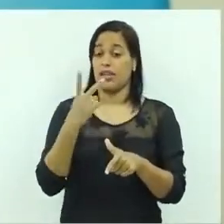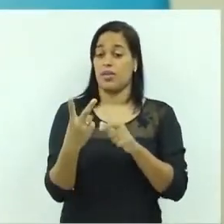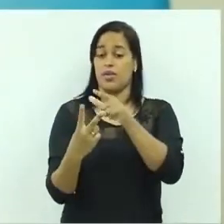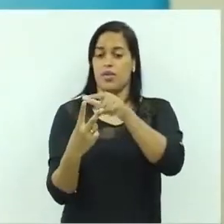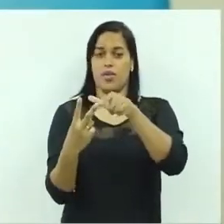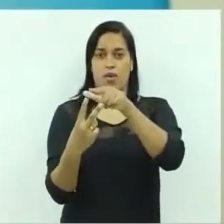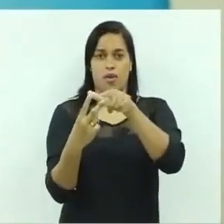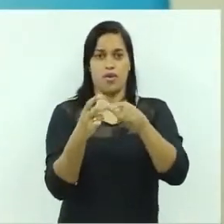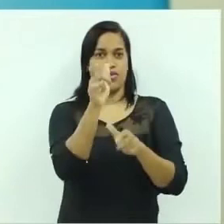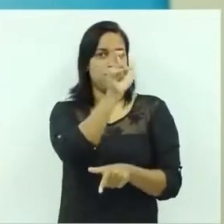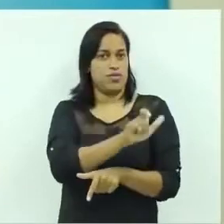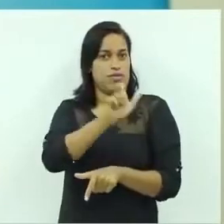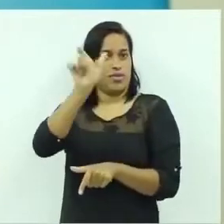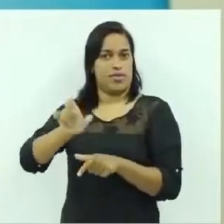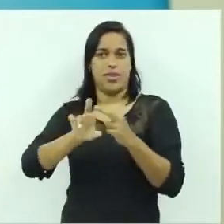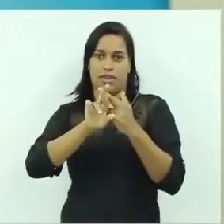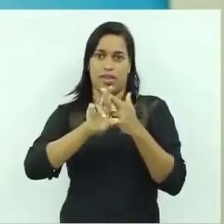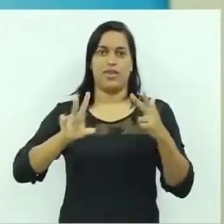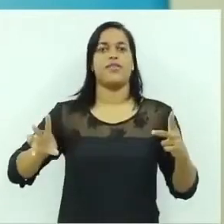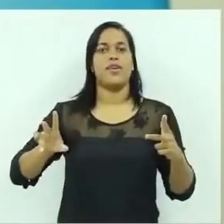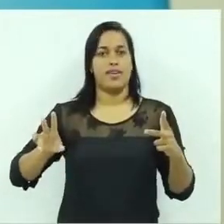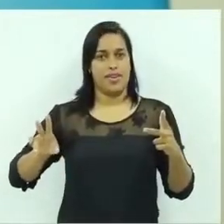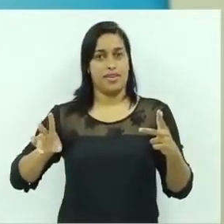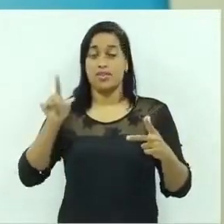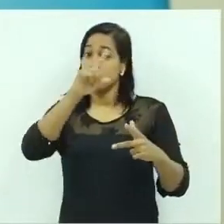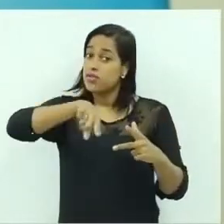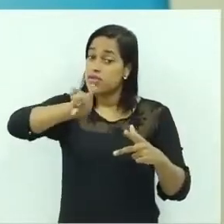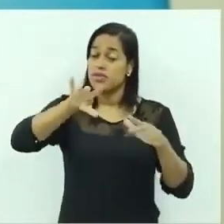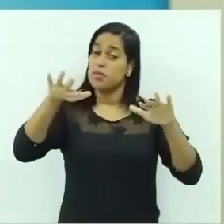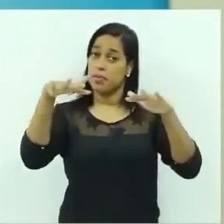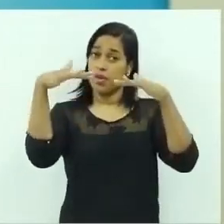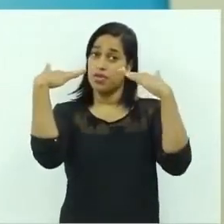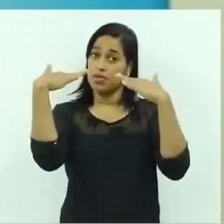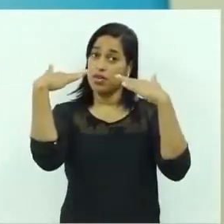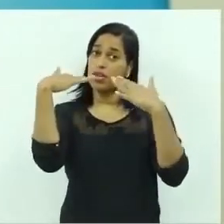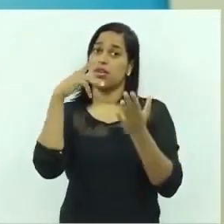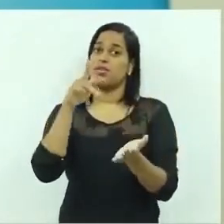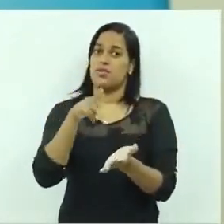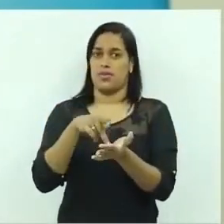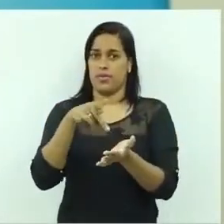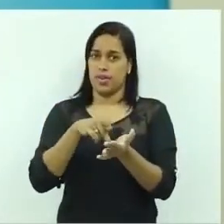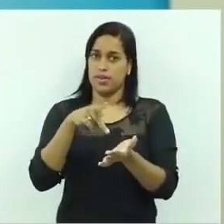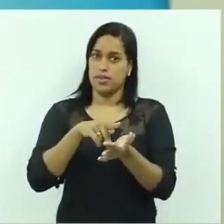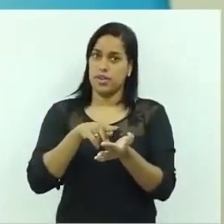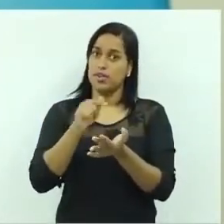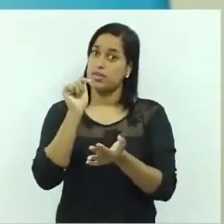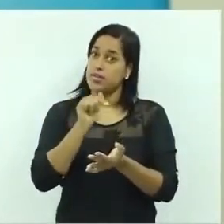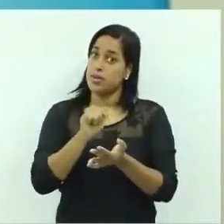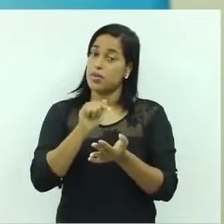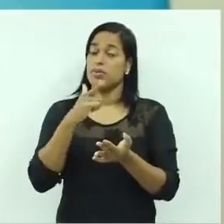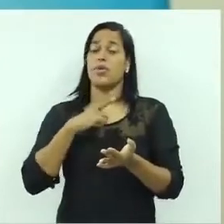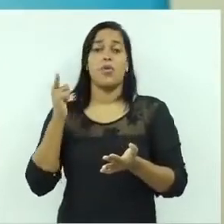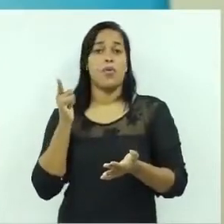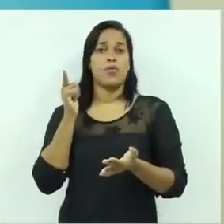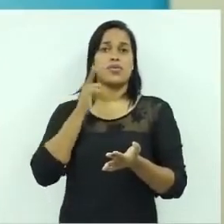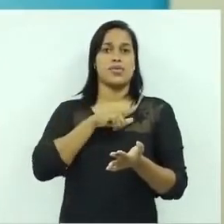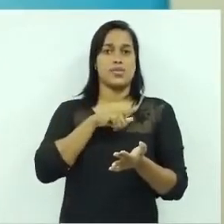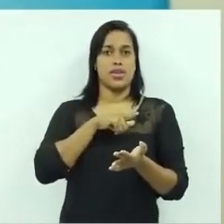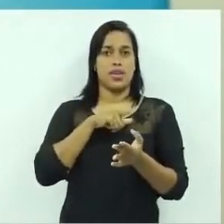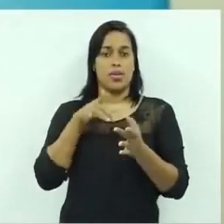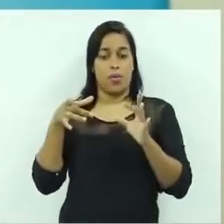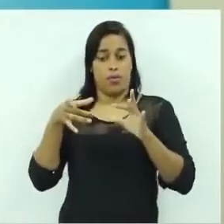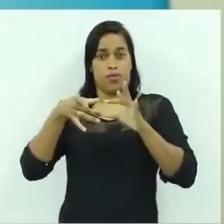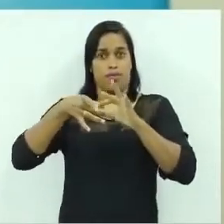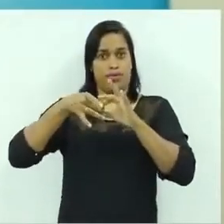perfis comportamentais diferentes. Prestem atenção, muita atenção nisso. Quando eu consigo